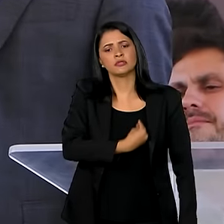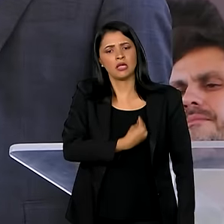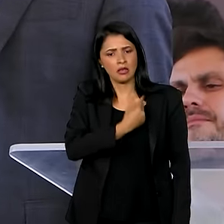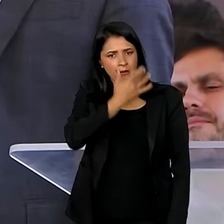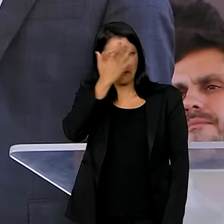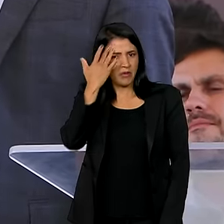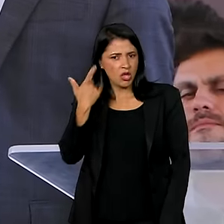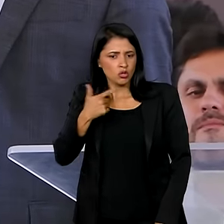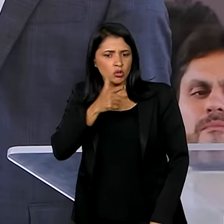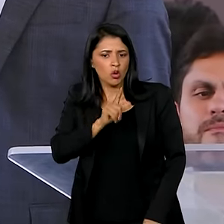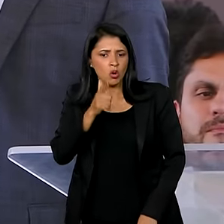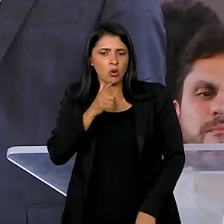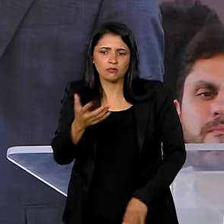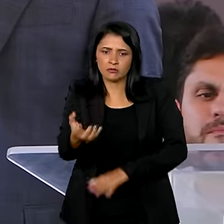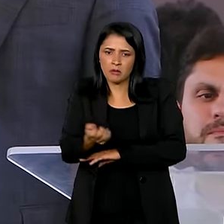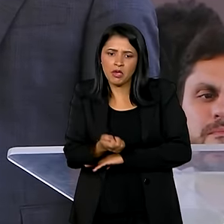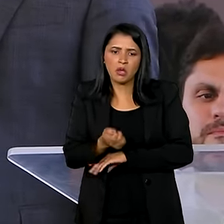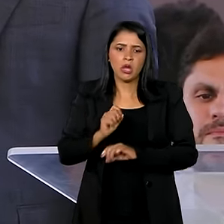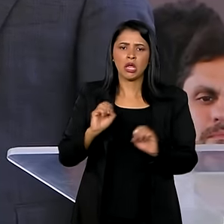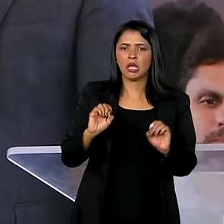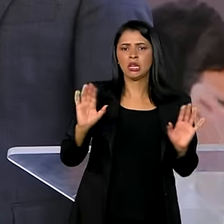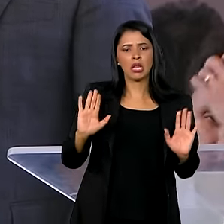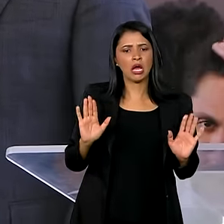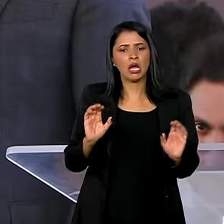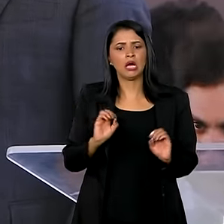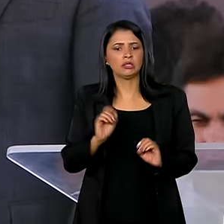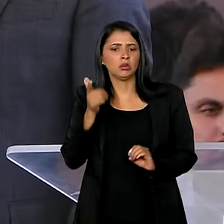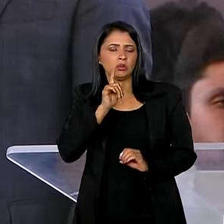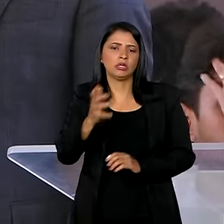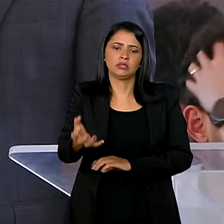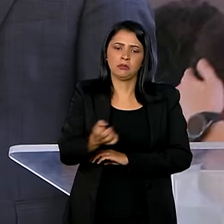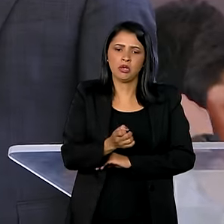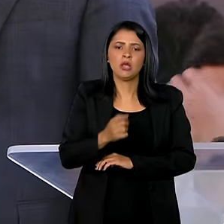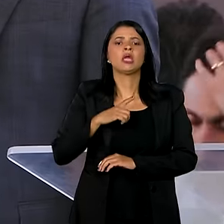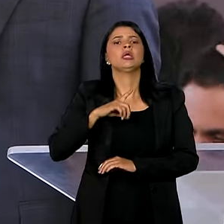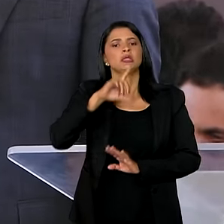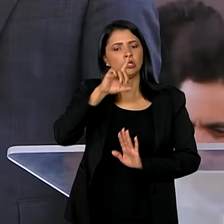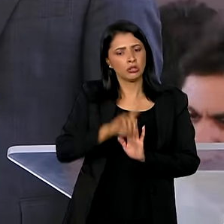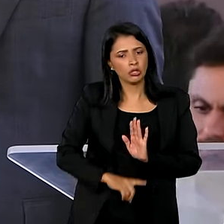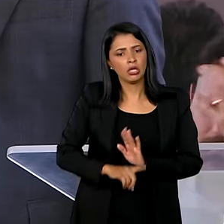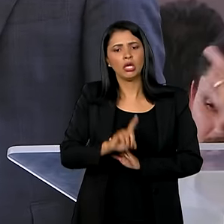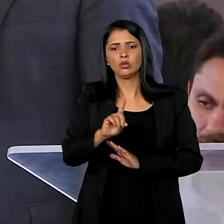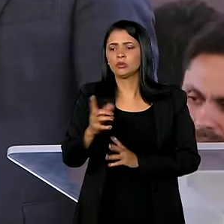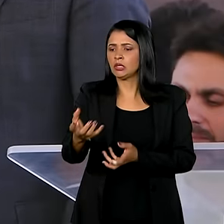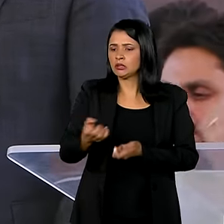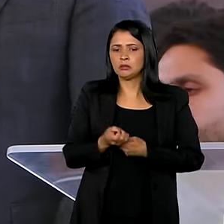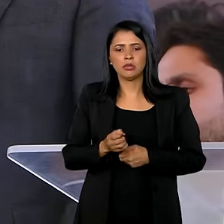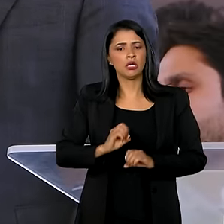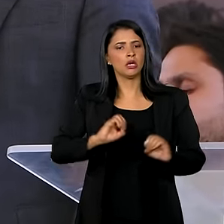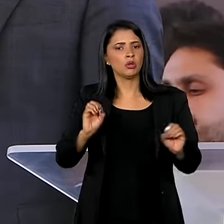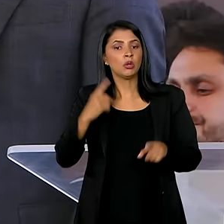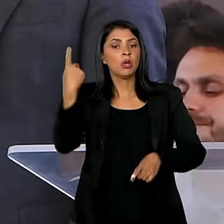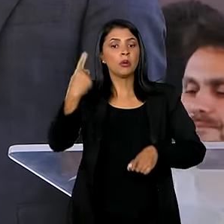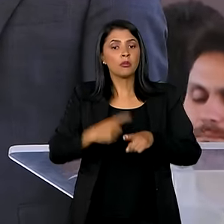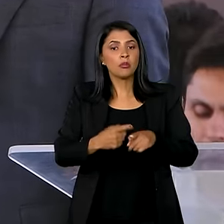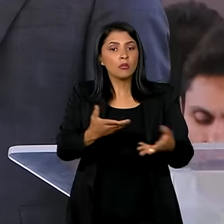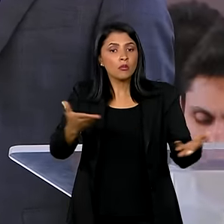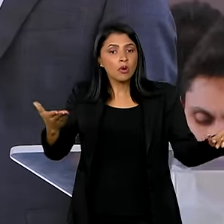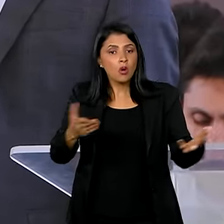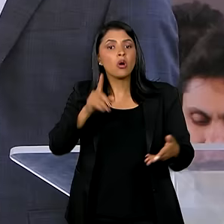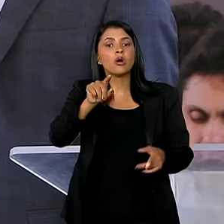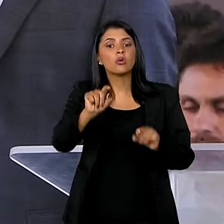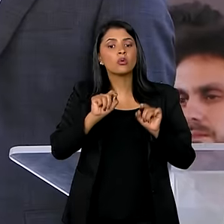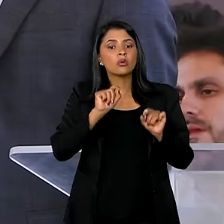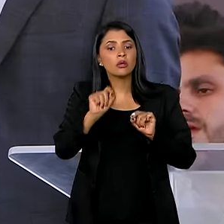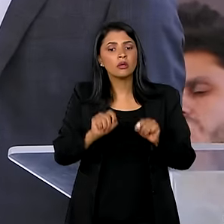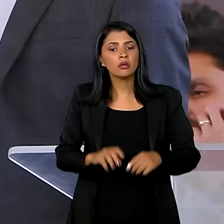está recebendo benefício, quem não está recebendo benefício, quem tem direito, quem não está recebendo direito, porque agora é o